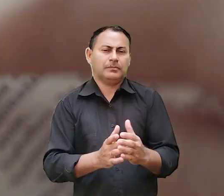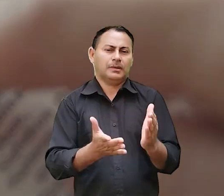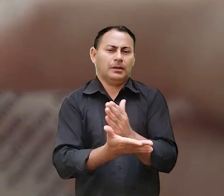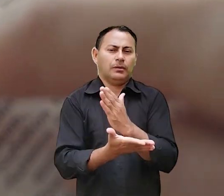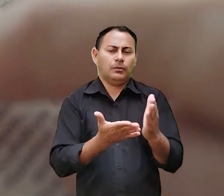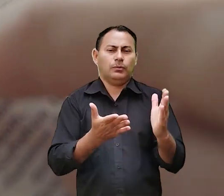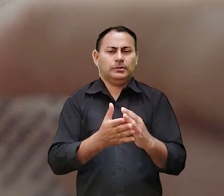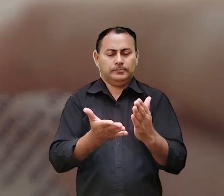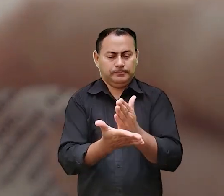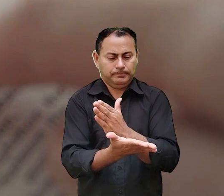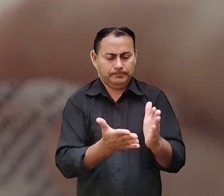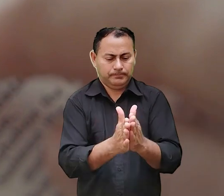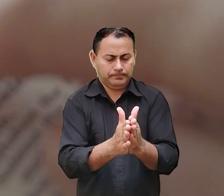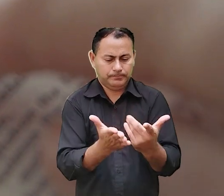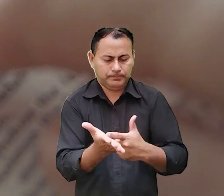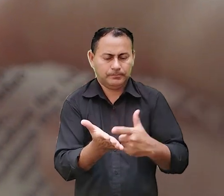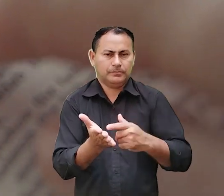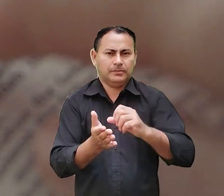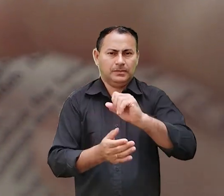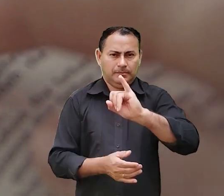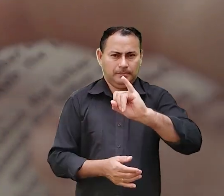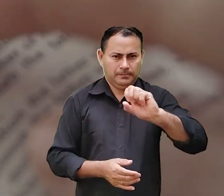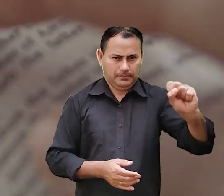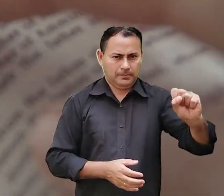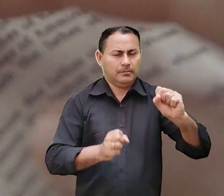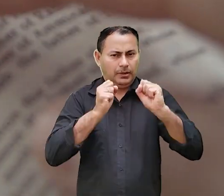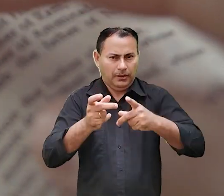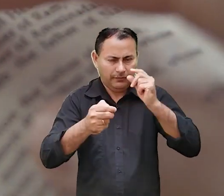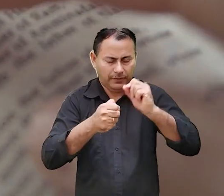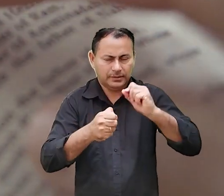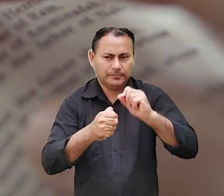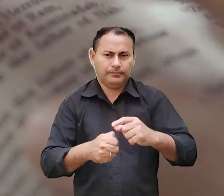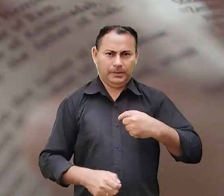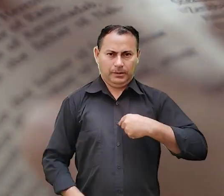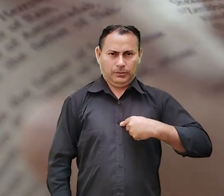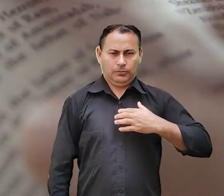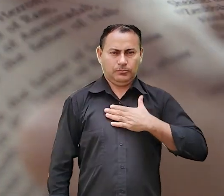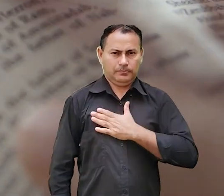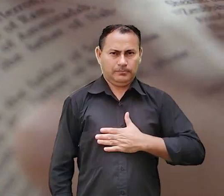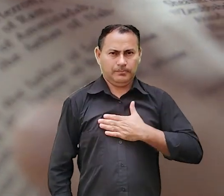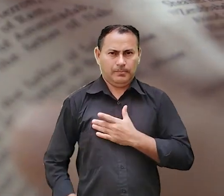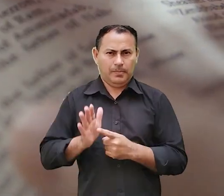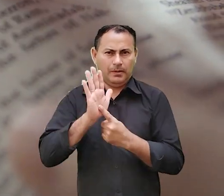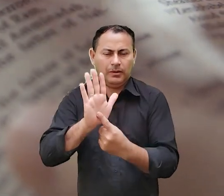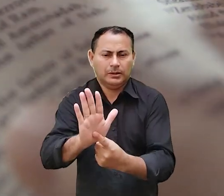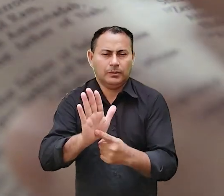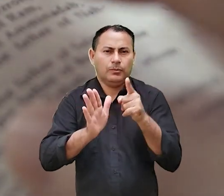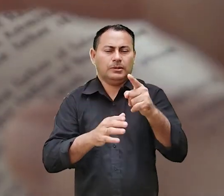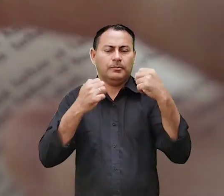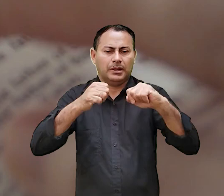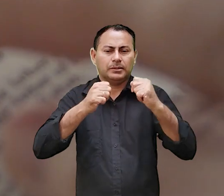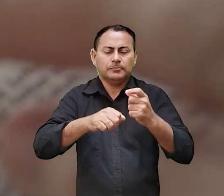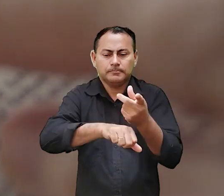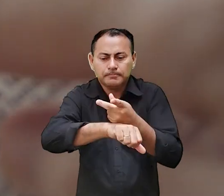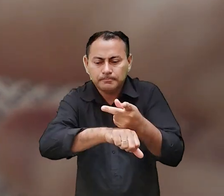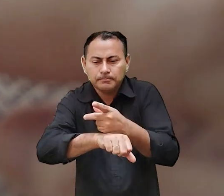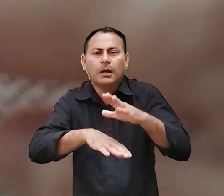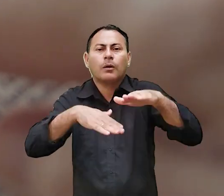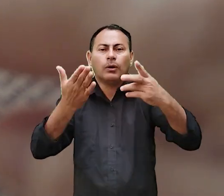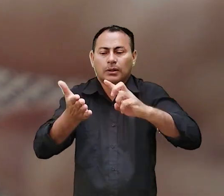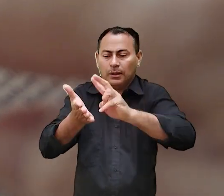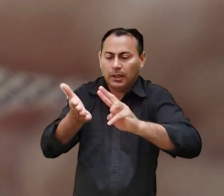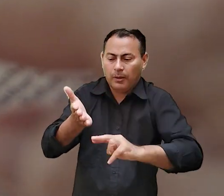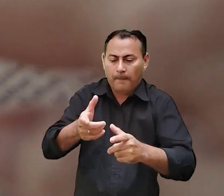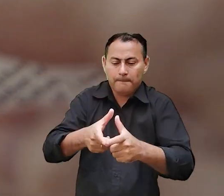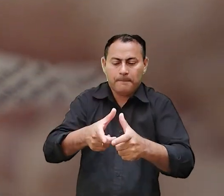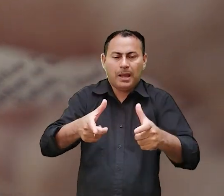Estas são algumas das divisões do Livro de Isaías que podemos fazer eu gostaria de mostrar o que você deve procurar